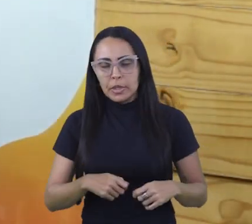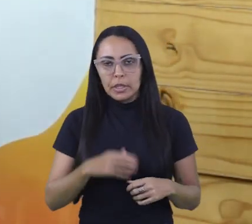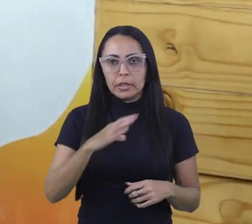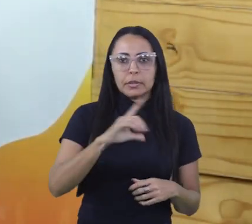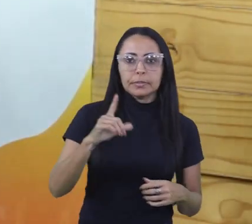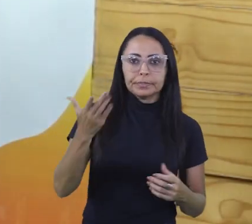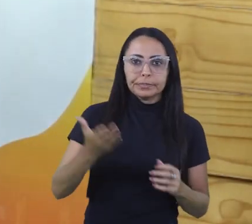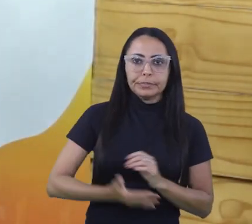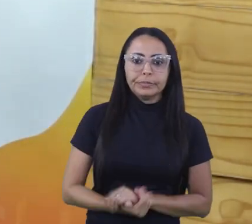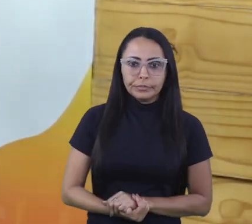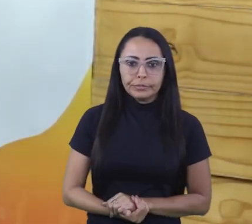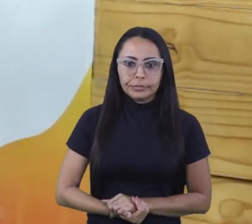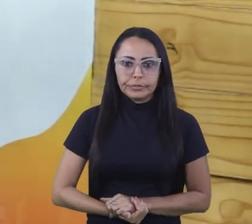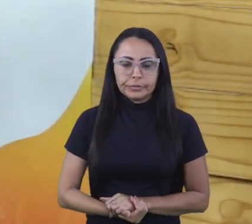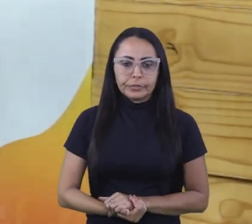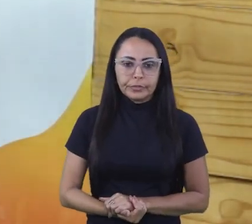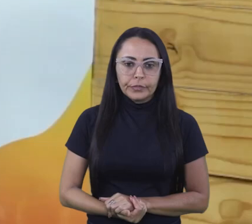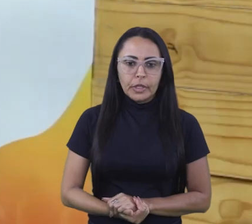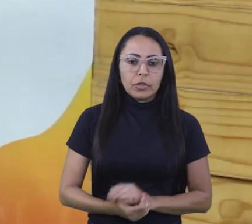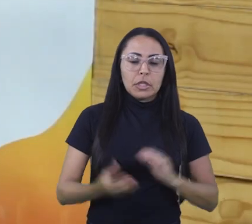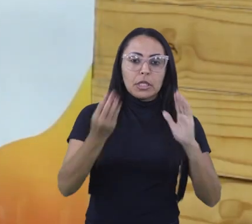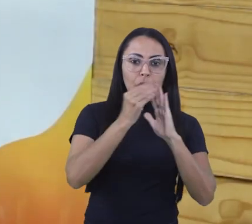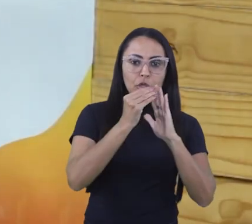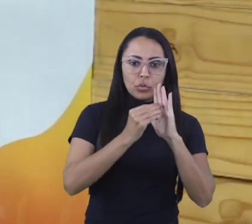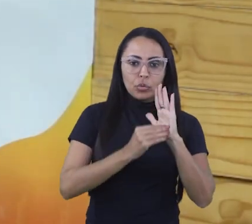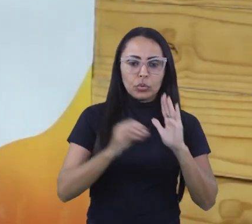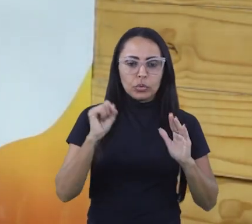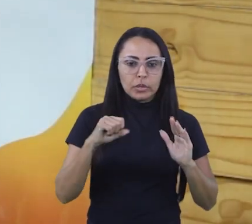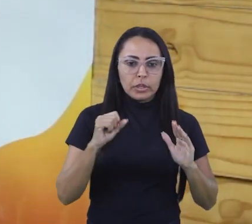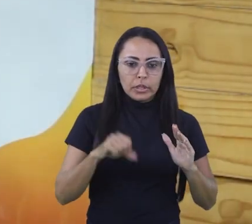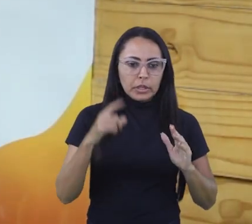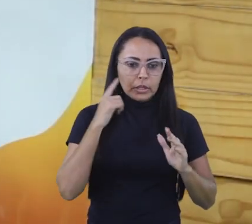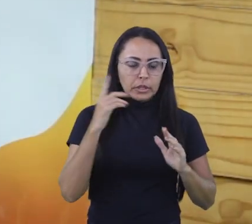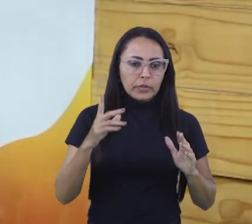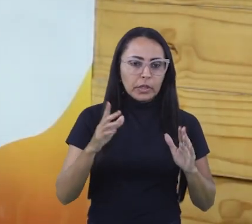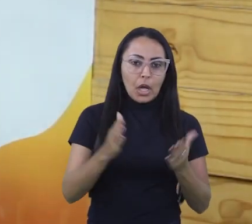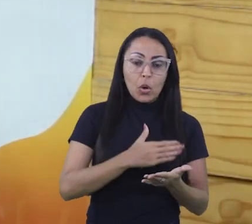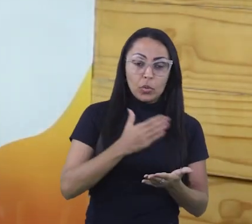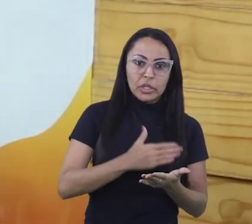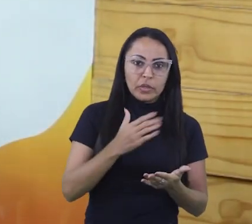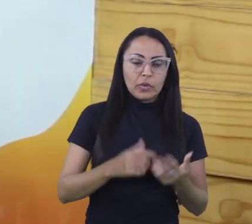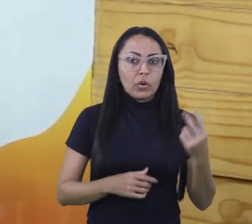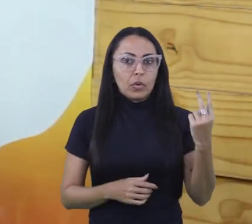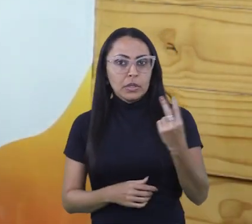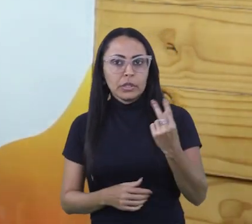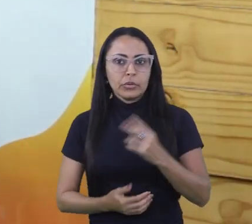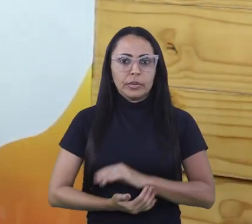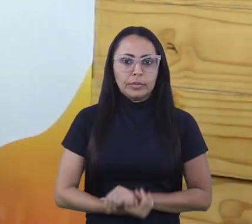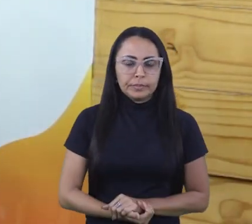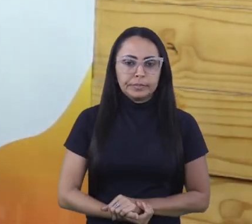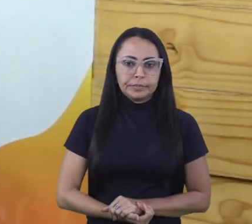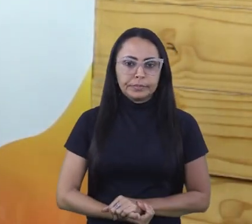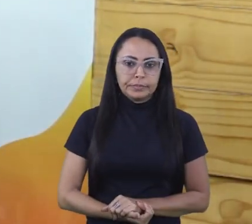classificação. Então, isso se chama síntese, é você trazer os dois assuntos, né, e classificar o livro com essas duas notações, tá